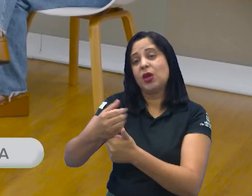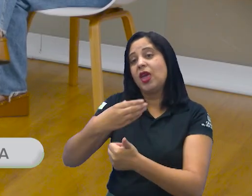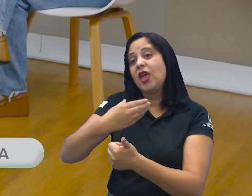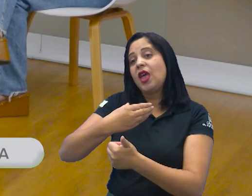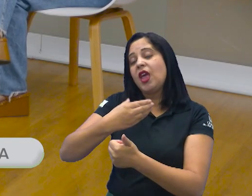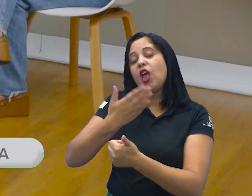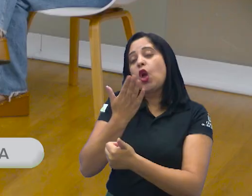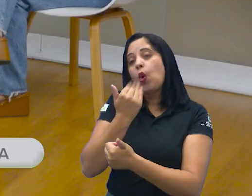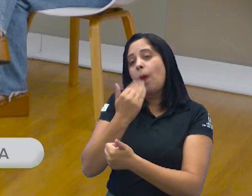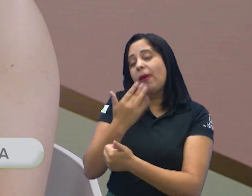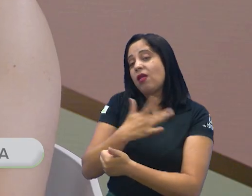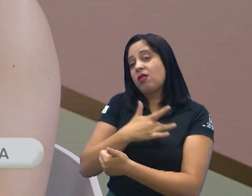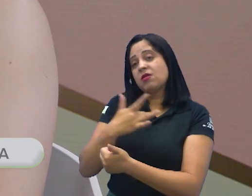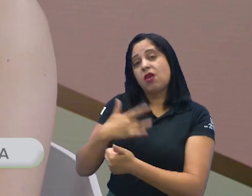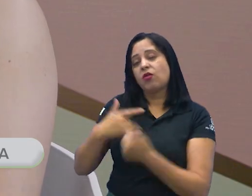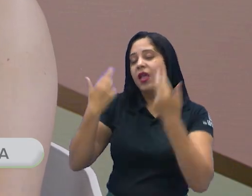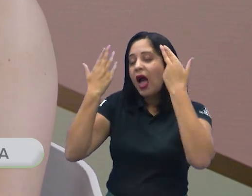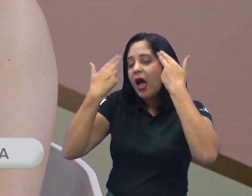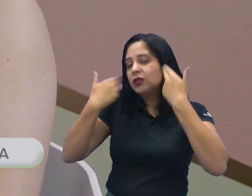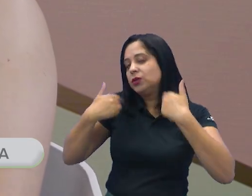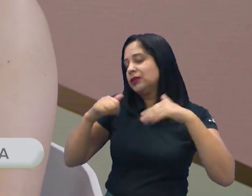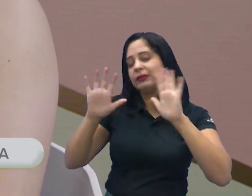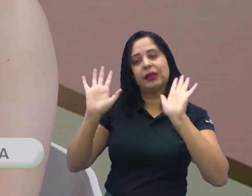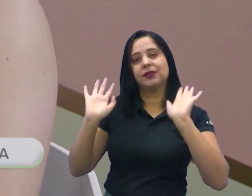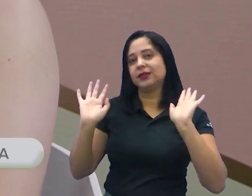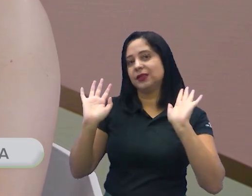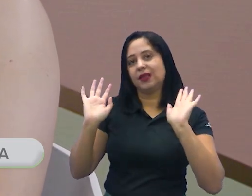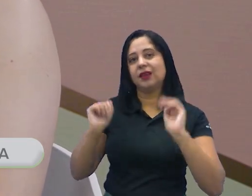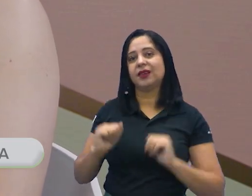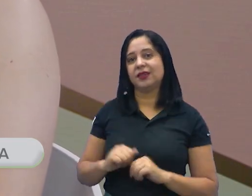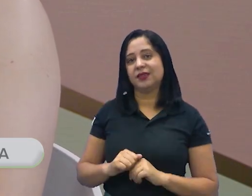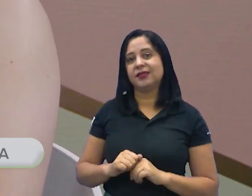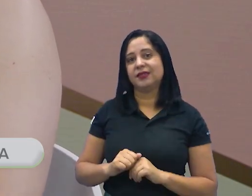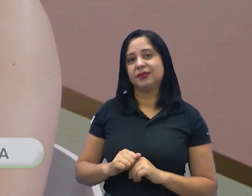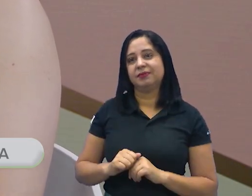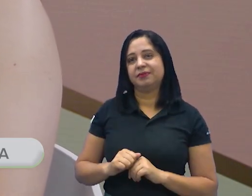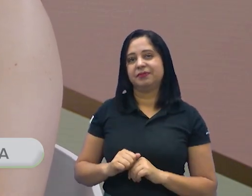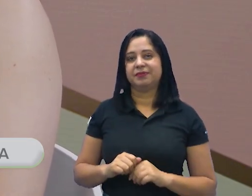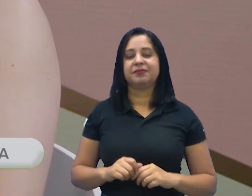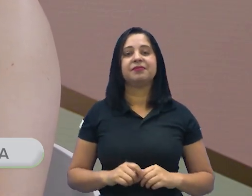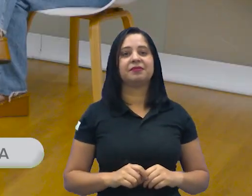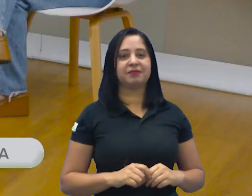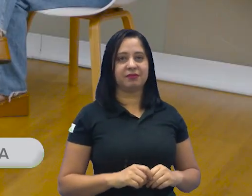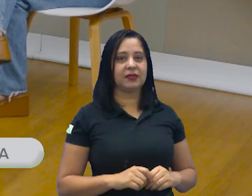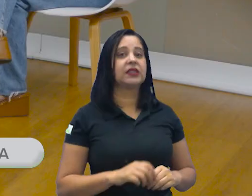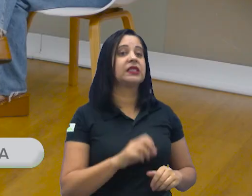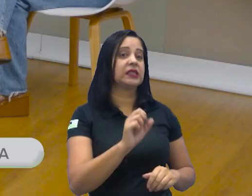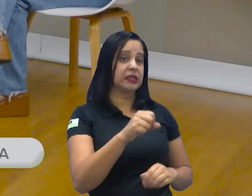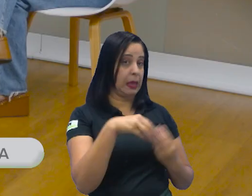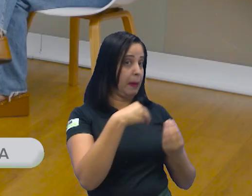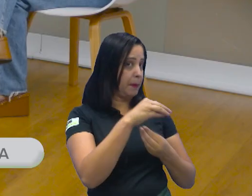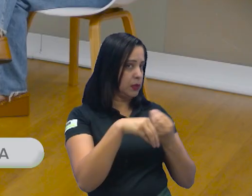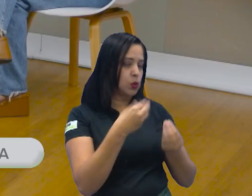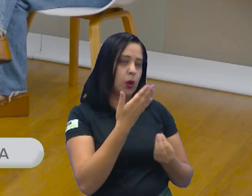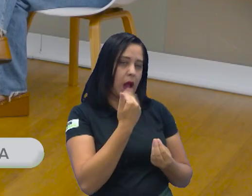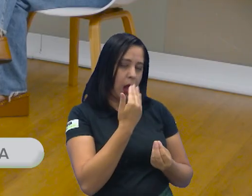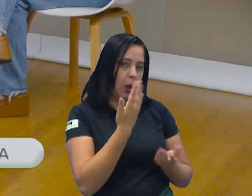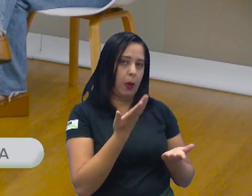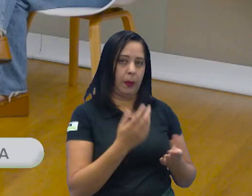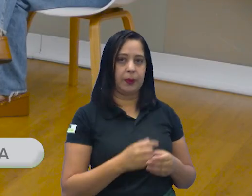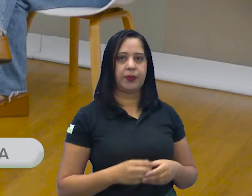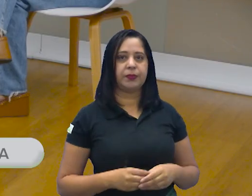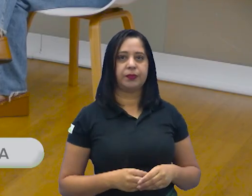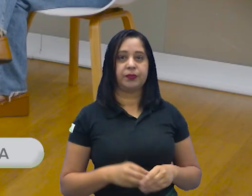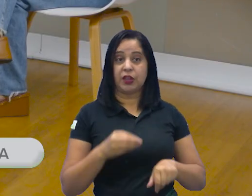na alimentação variável, colorida, então às vezes o suplemento nem vai ser necessário. Balanceada, perfeito. Agora vamos para a próxima